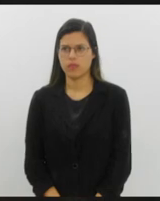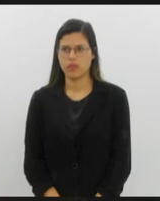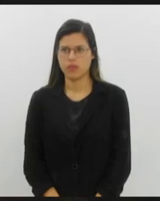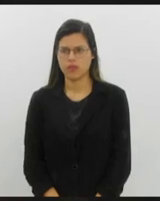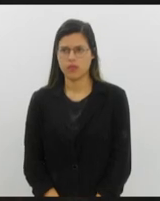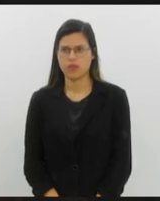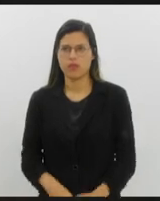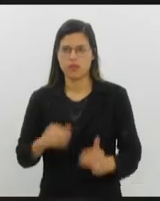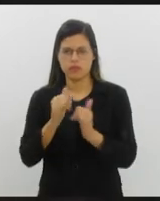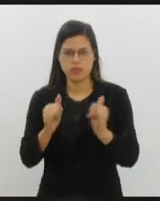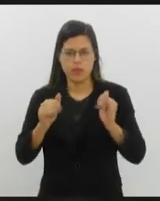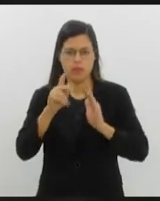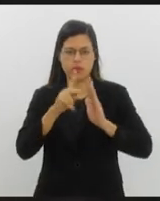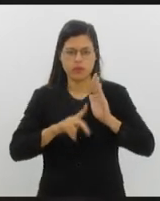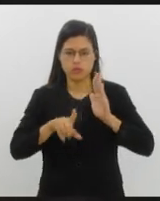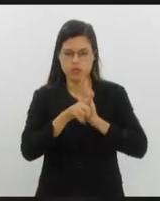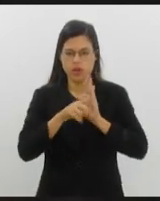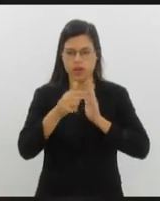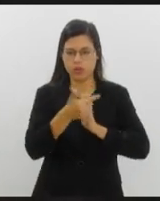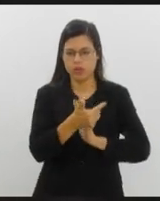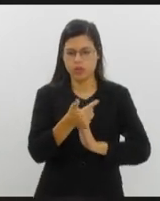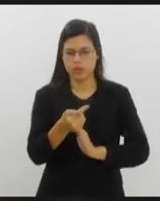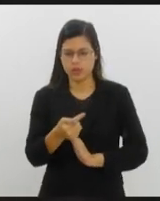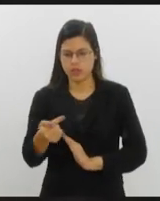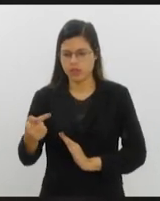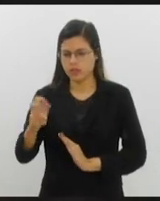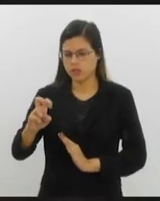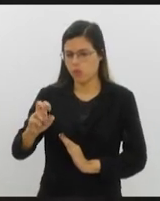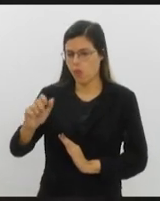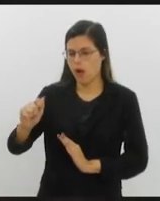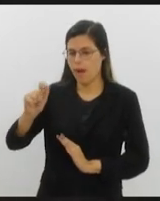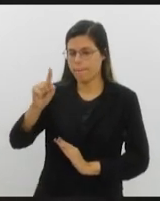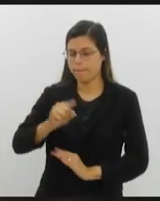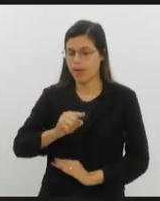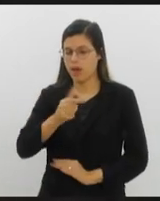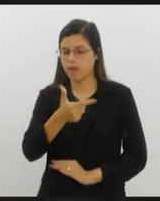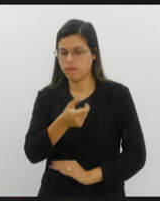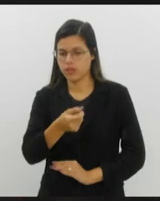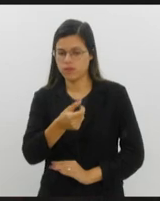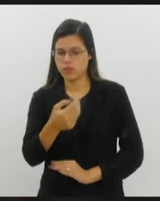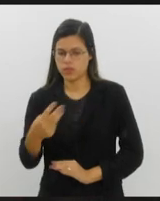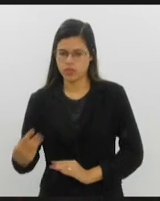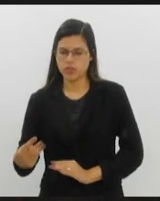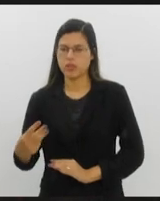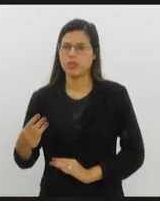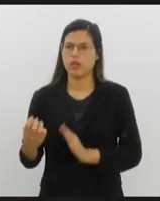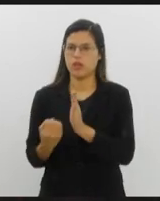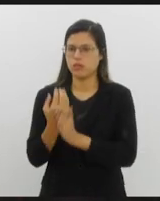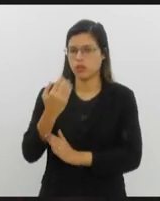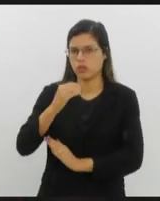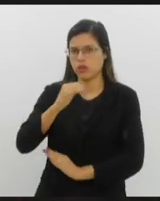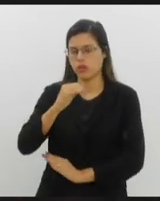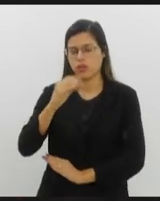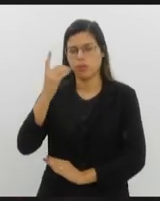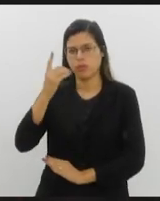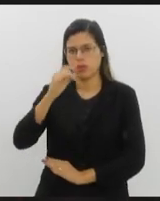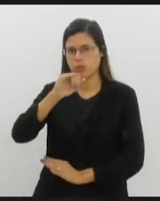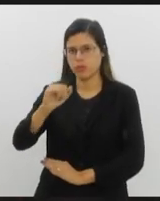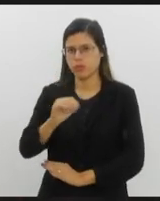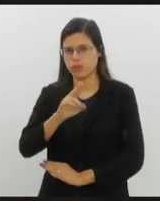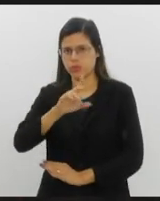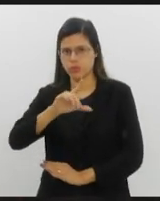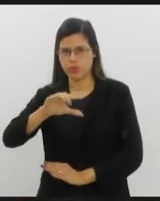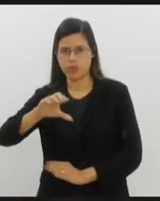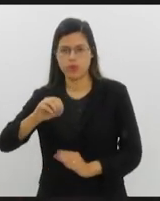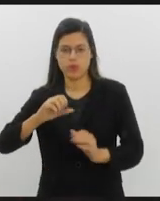Anuncio, projeto de lei número 2775-A de 2023, de autoria do deputado Júlio Rocha, que